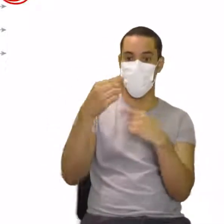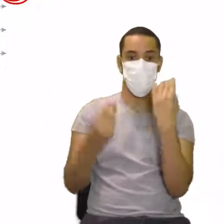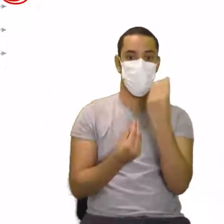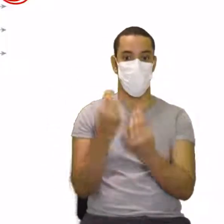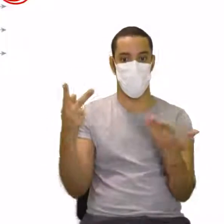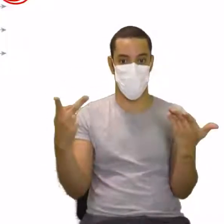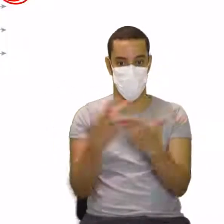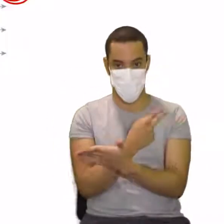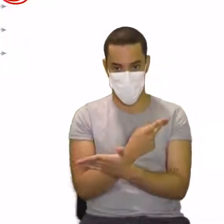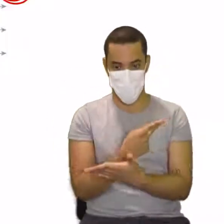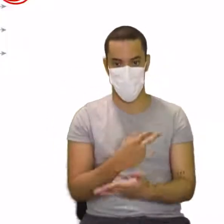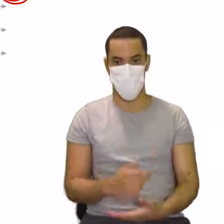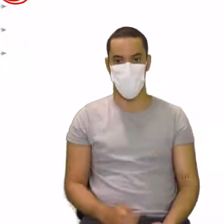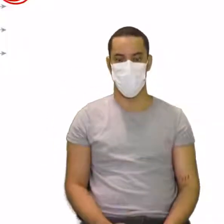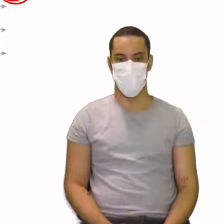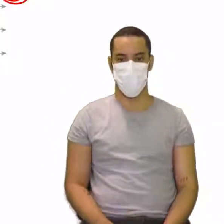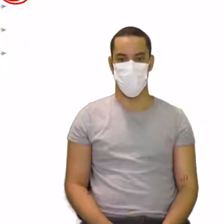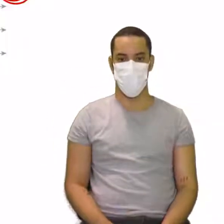que é formado aqui, ó,